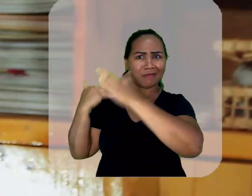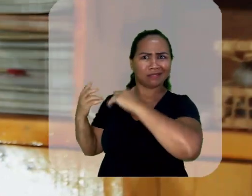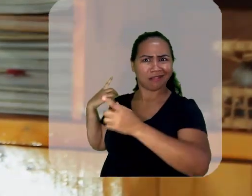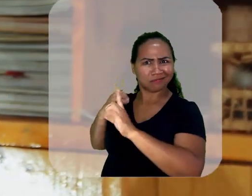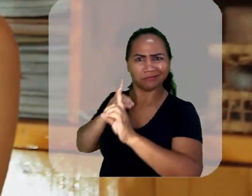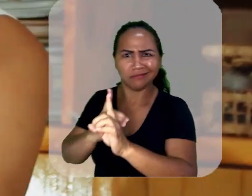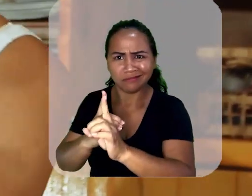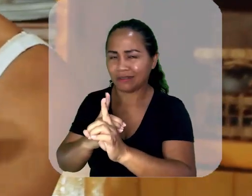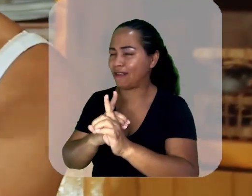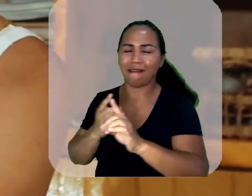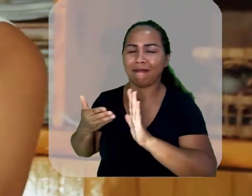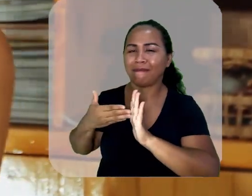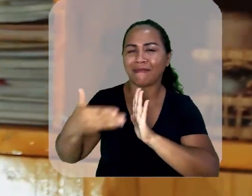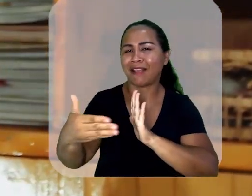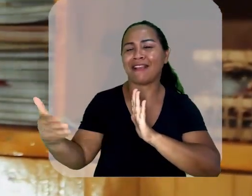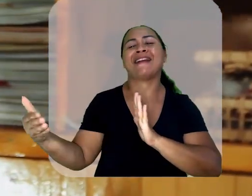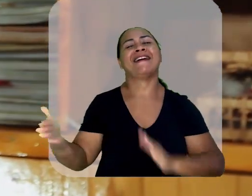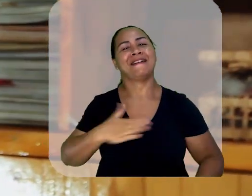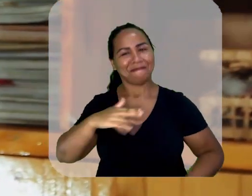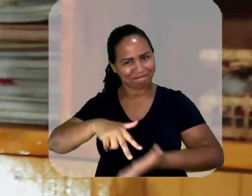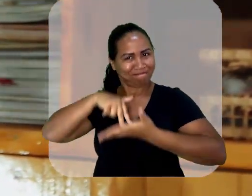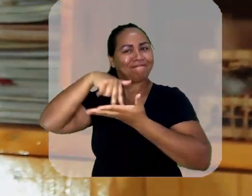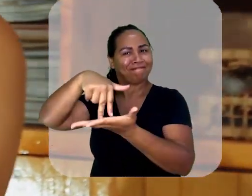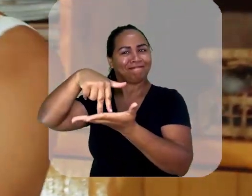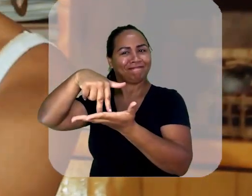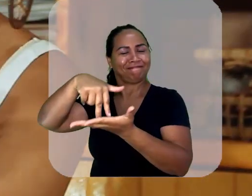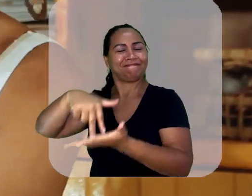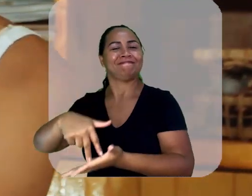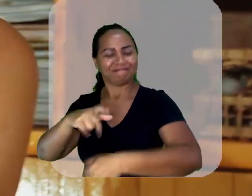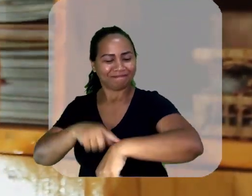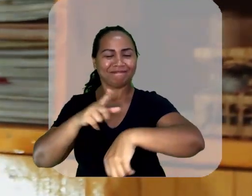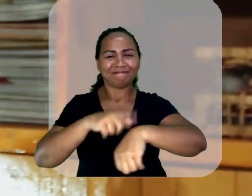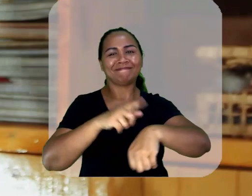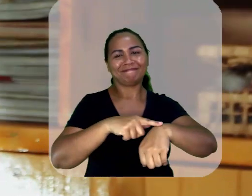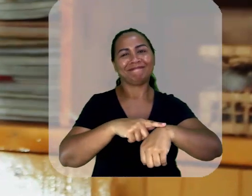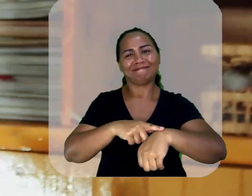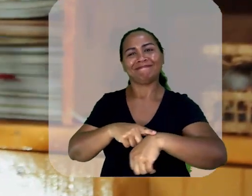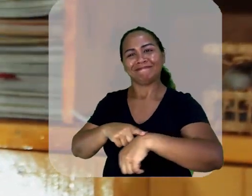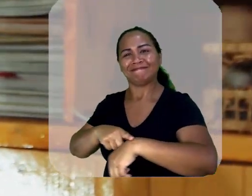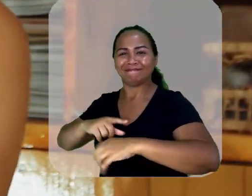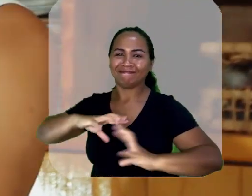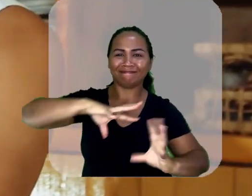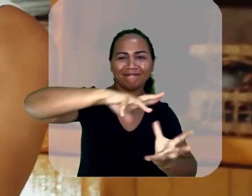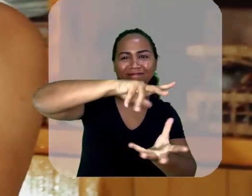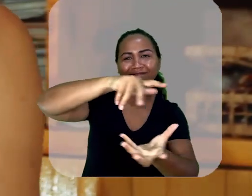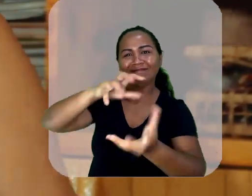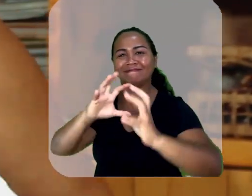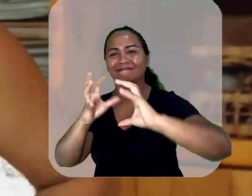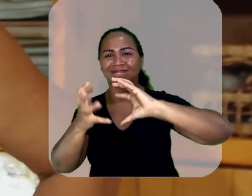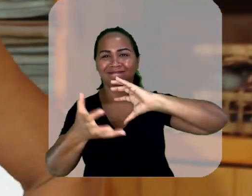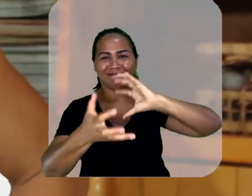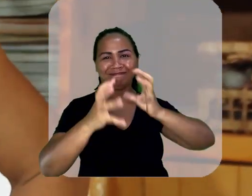não me persegue, no agora é o meu lugar. Ei, tempo, no giro que o mundo